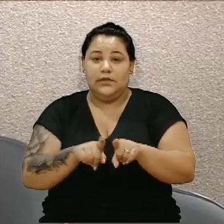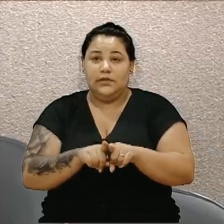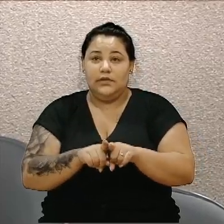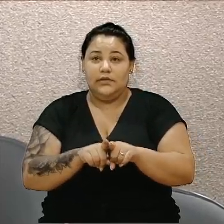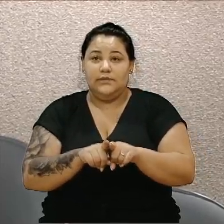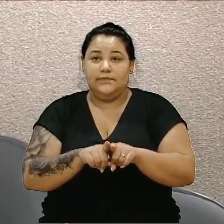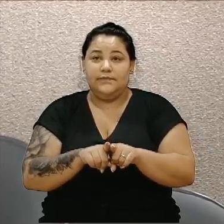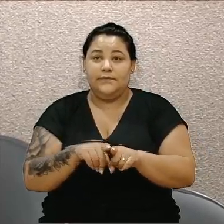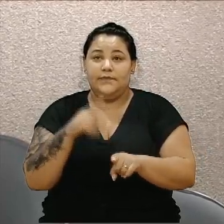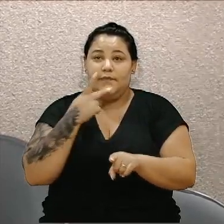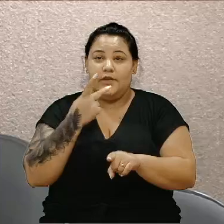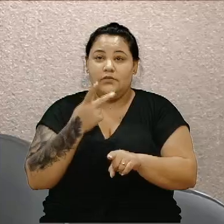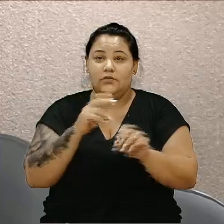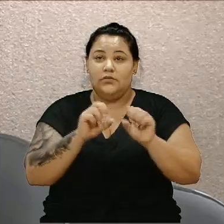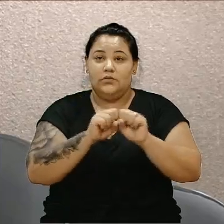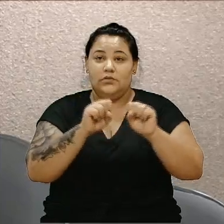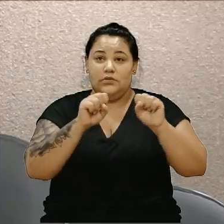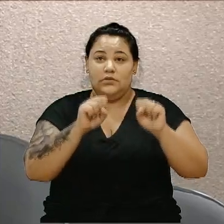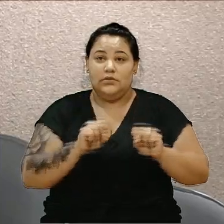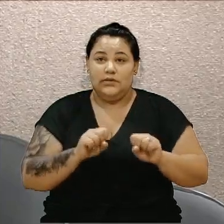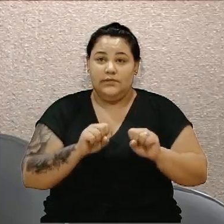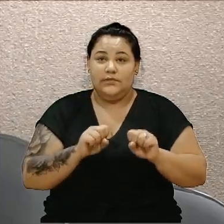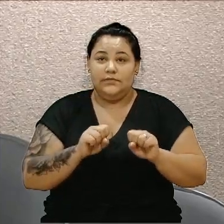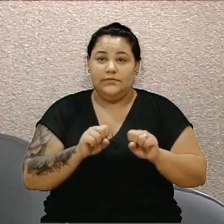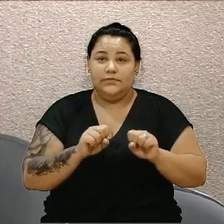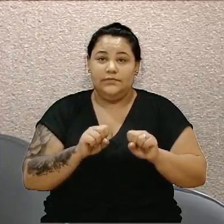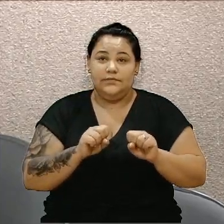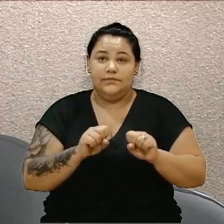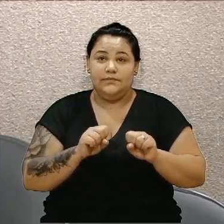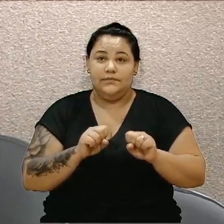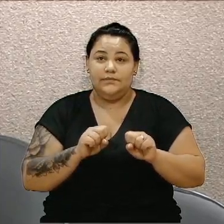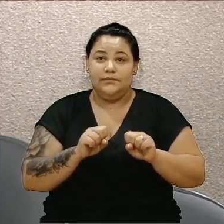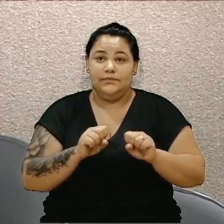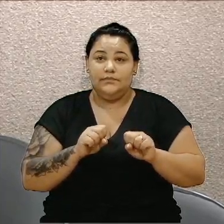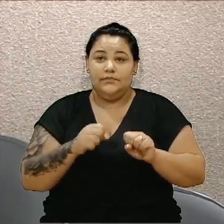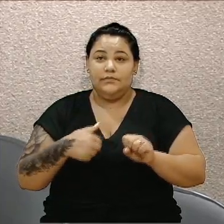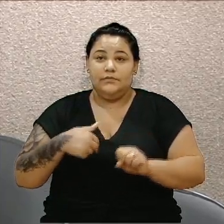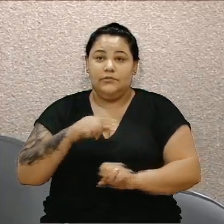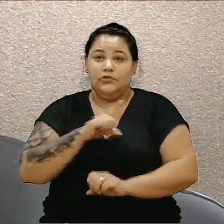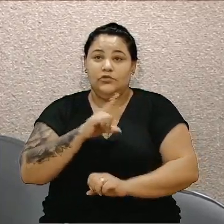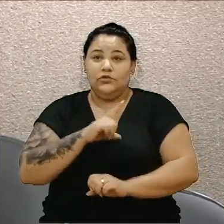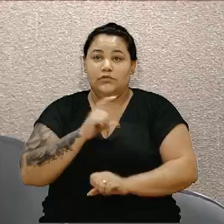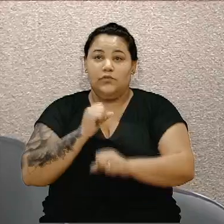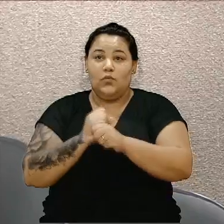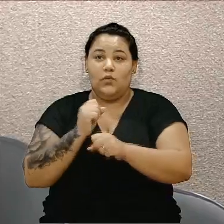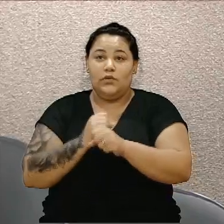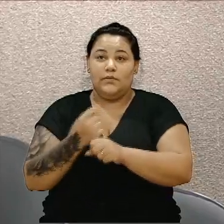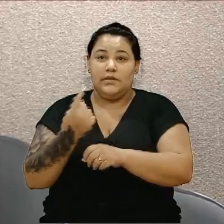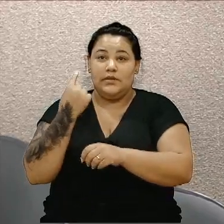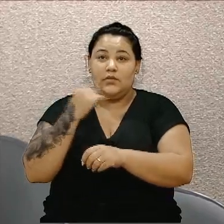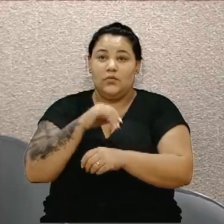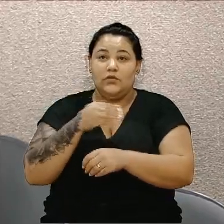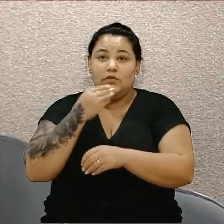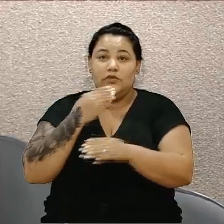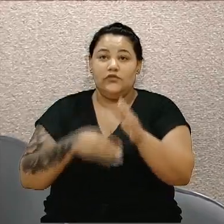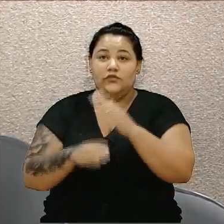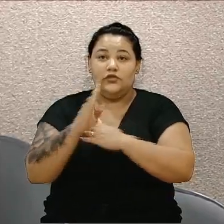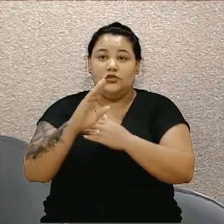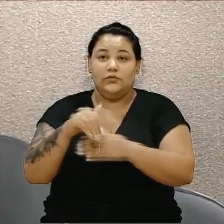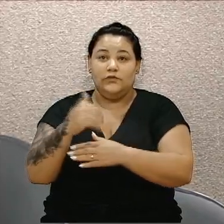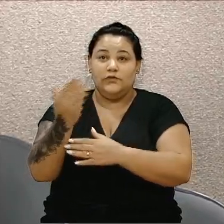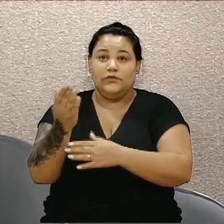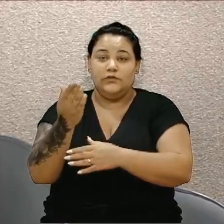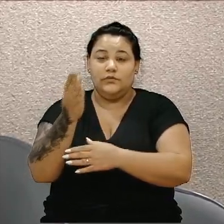da bilhetagem do sistema de bilhete único. Eu tive, o ano passado, a oportunidade de viajar para fora do Brasil e